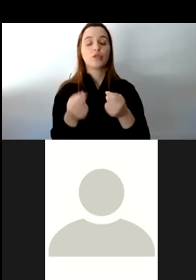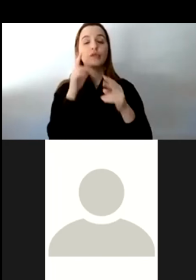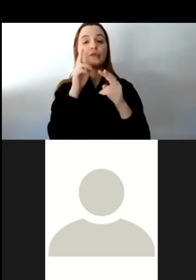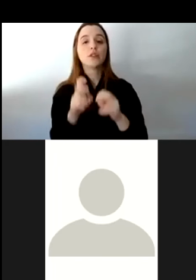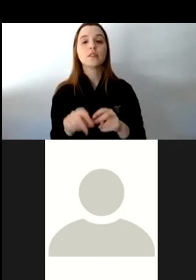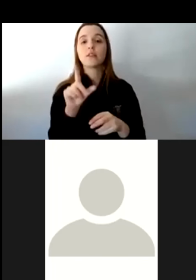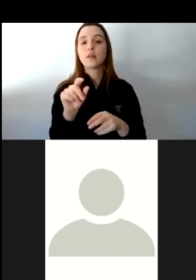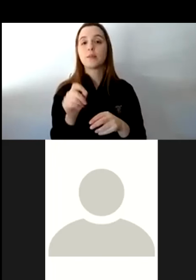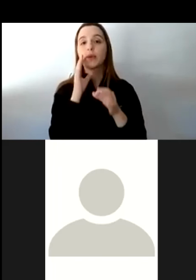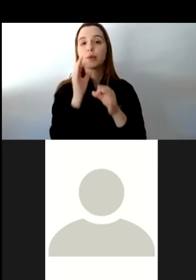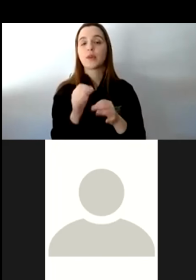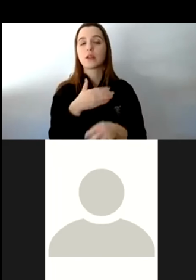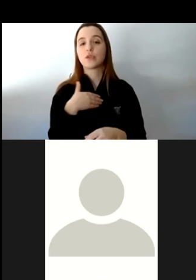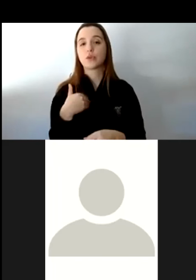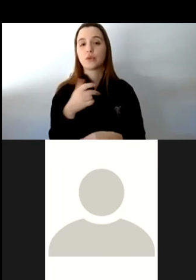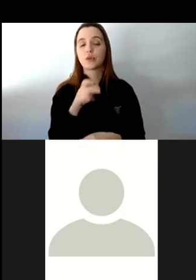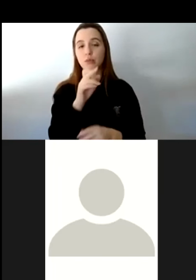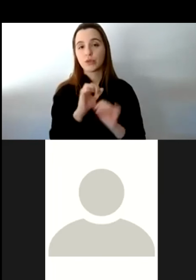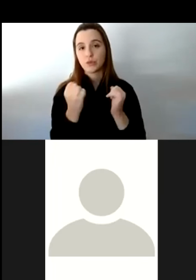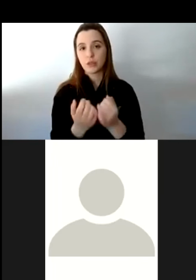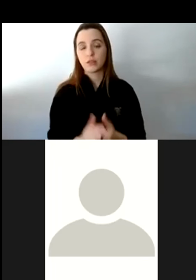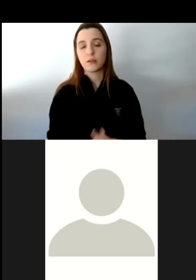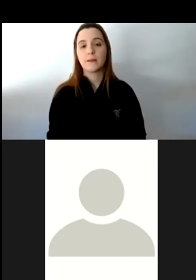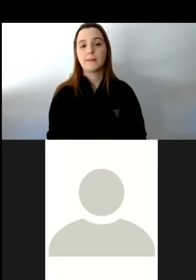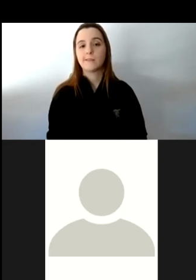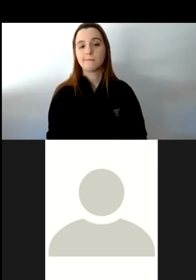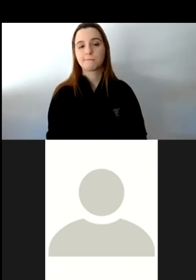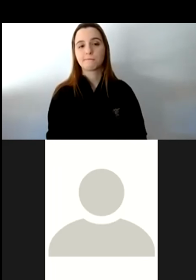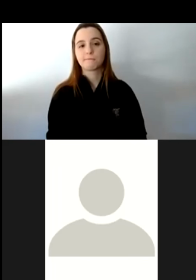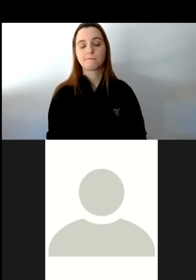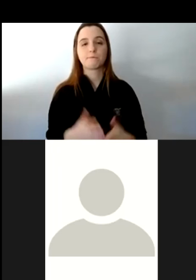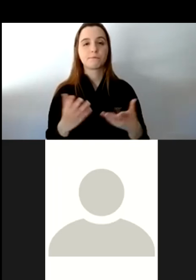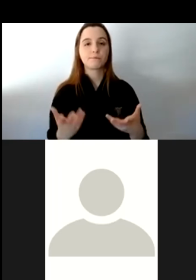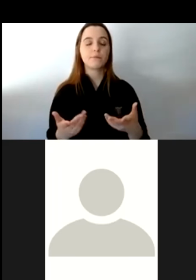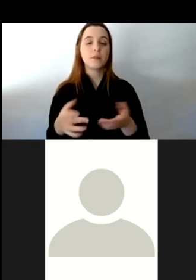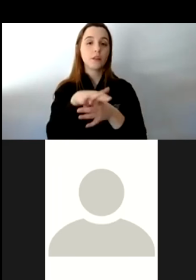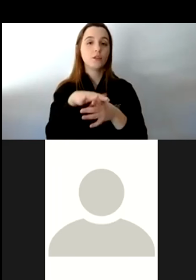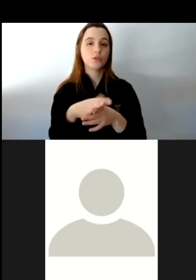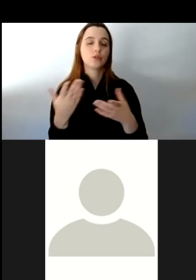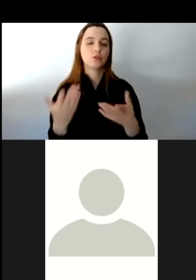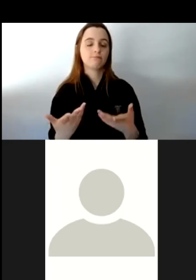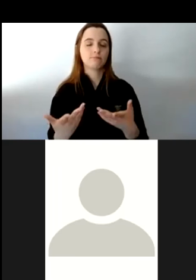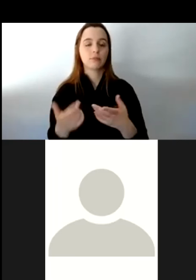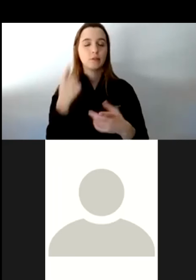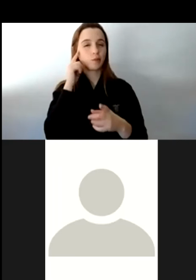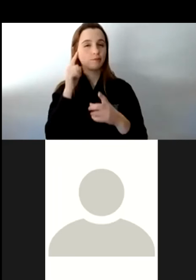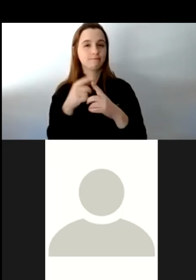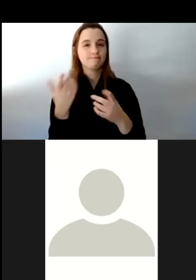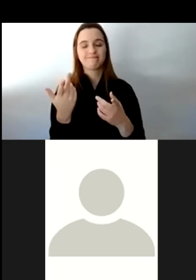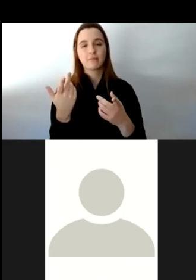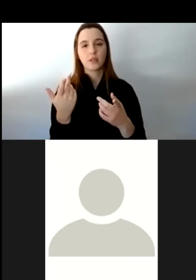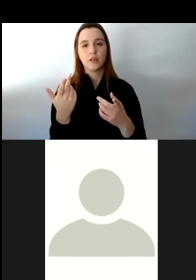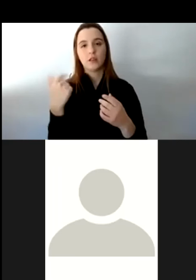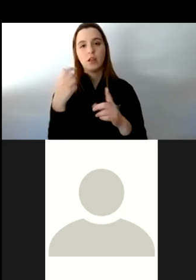e a integração de cuidados de saúde e respostas sociais. Porém, a realidade atual confronta-nos com outros